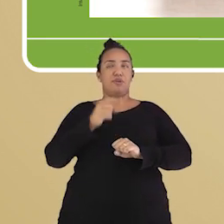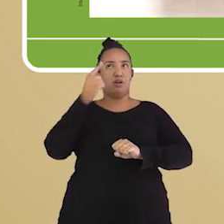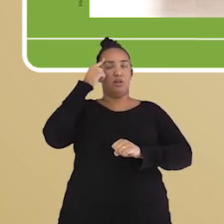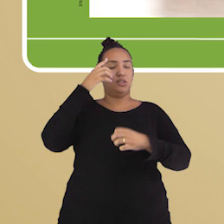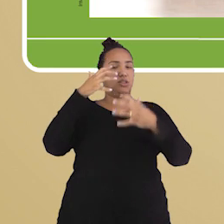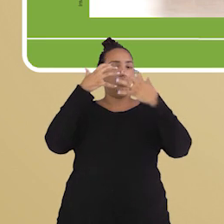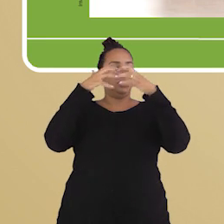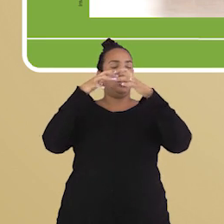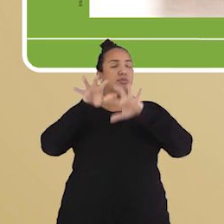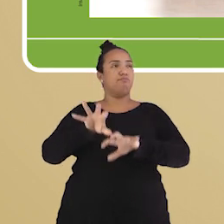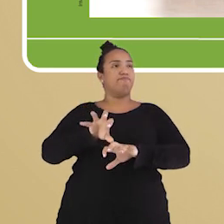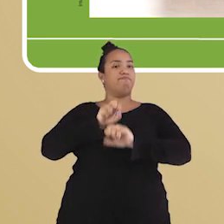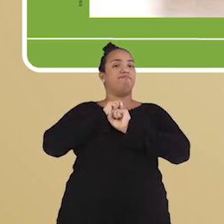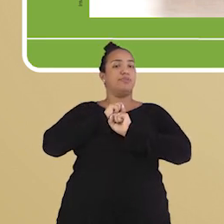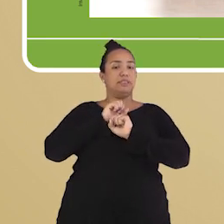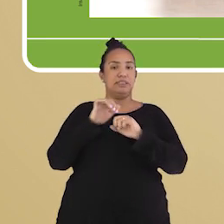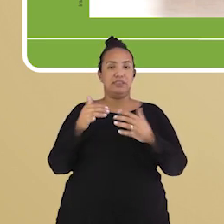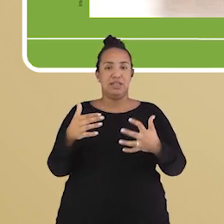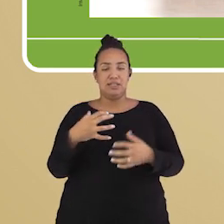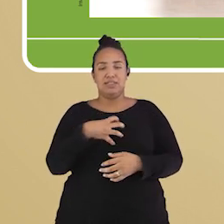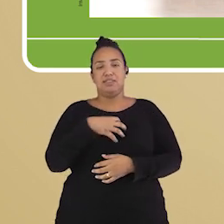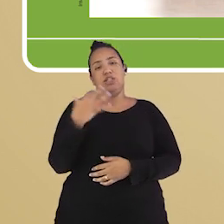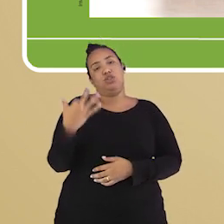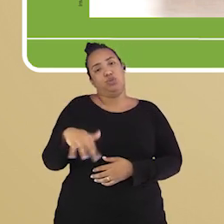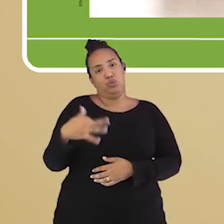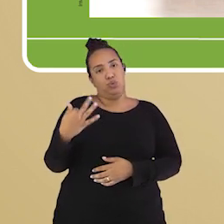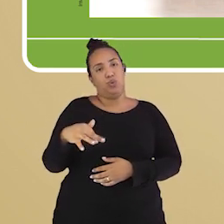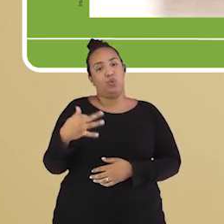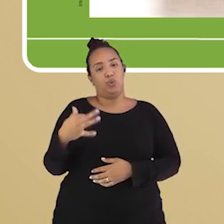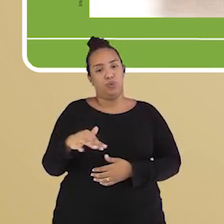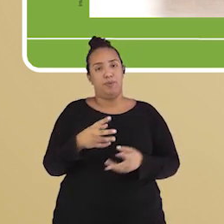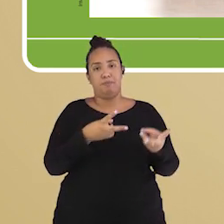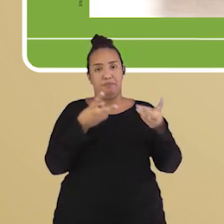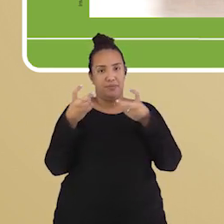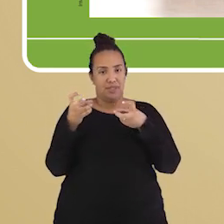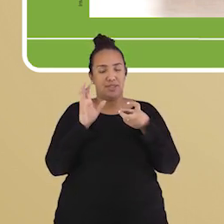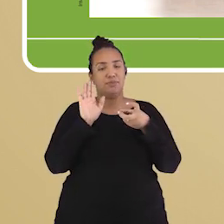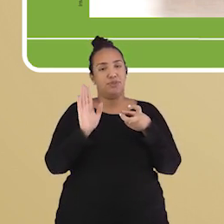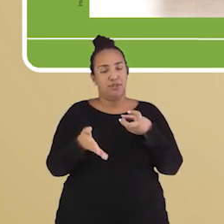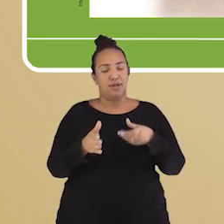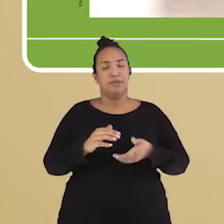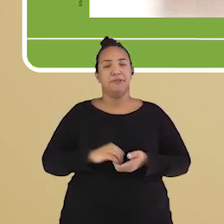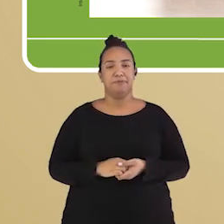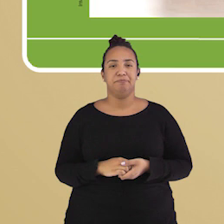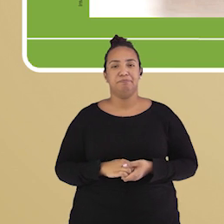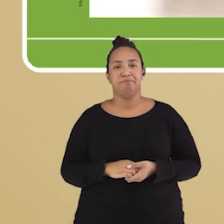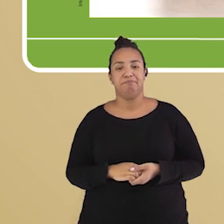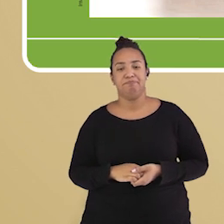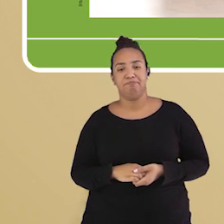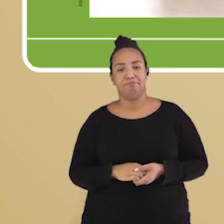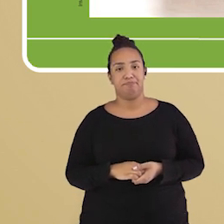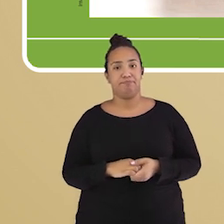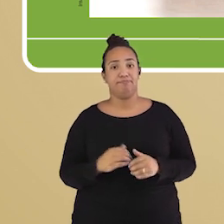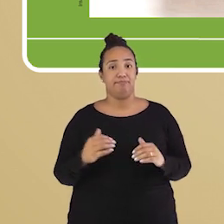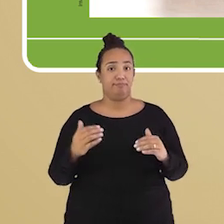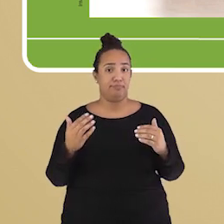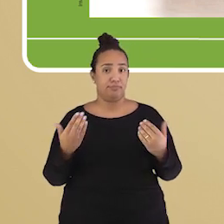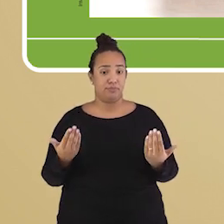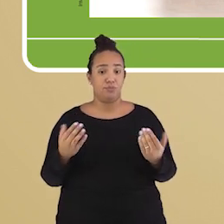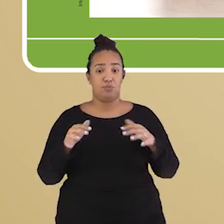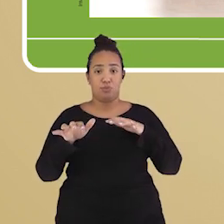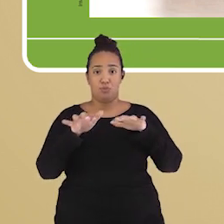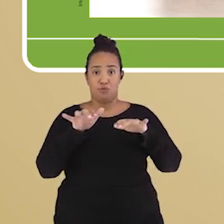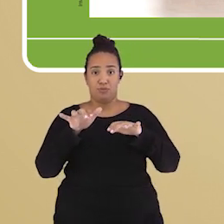ao cérebro e então a sensação de dor é captada e percebida pelo encéfalo. Logo, o movimento